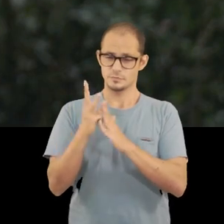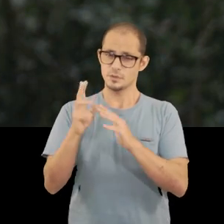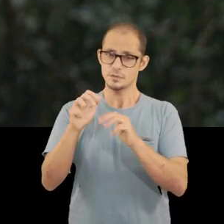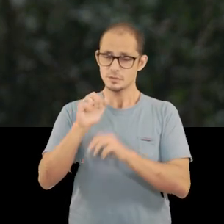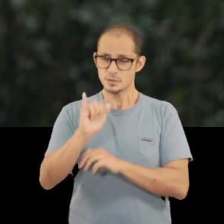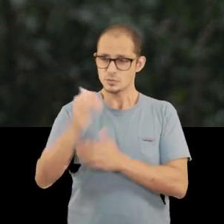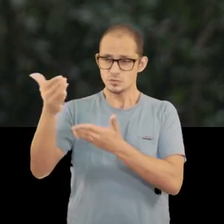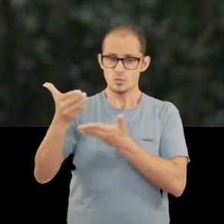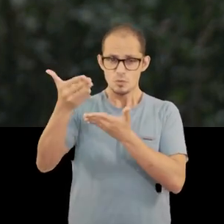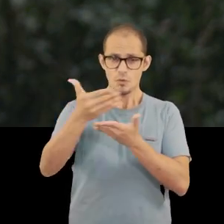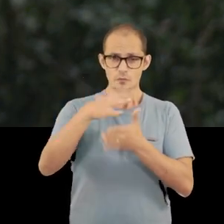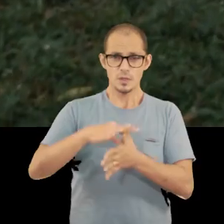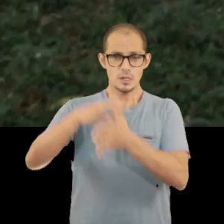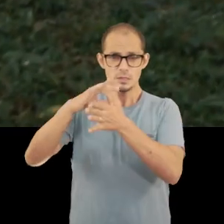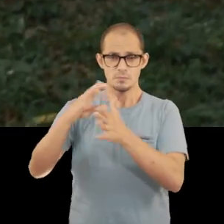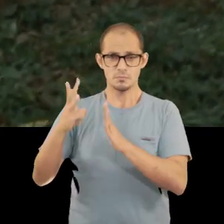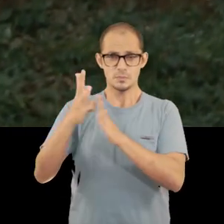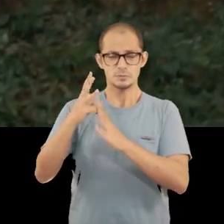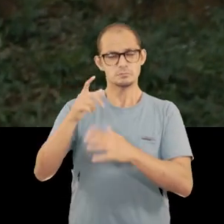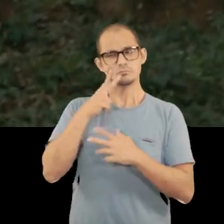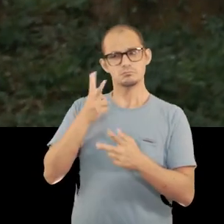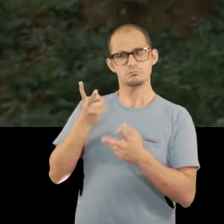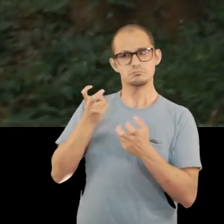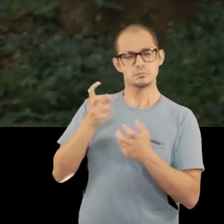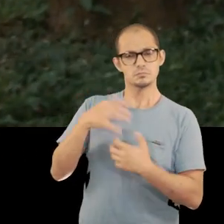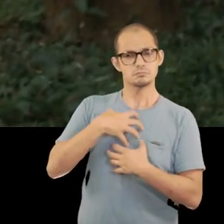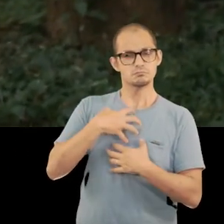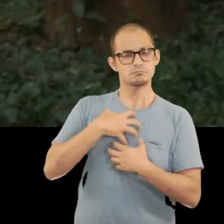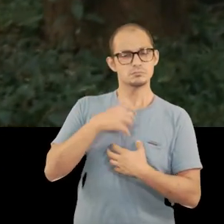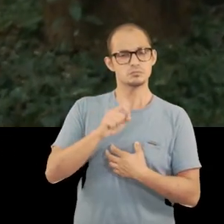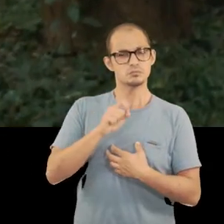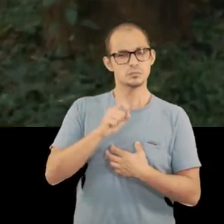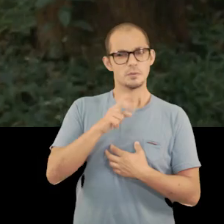quando a gente traz lideranças aqui, a gente percebe que eles se sentem